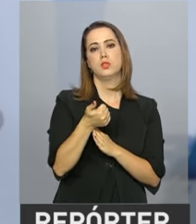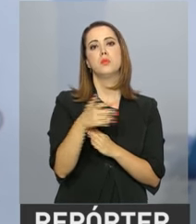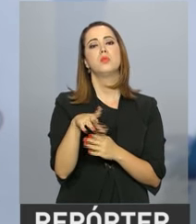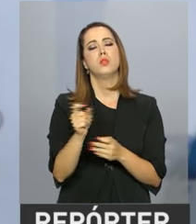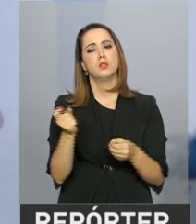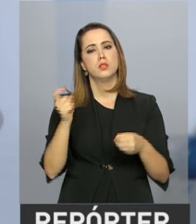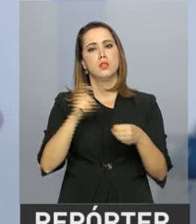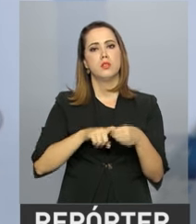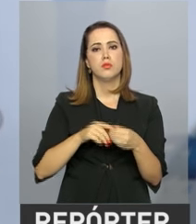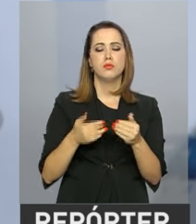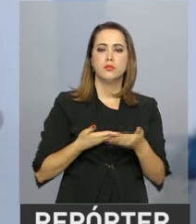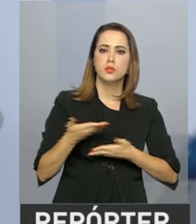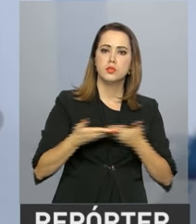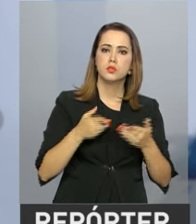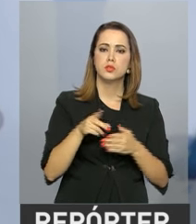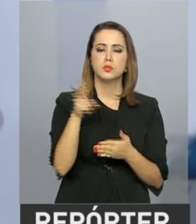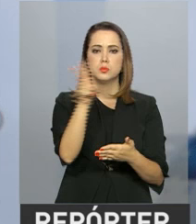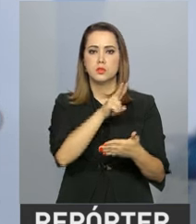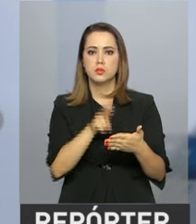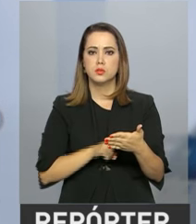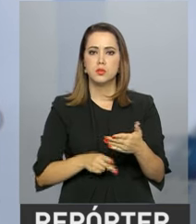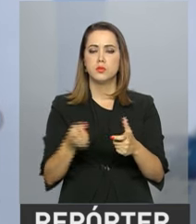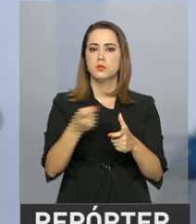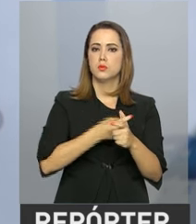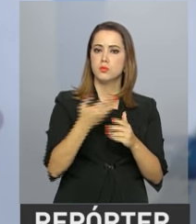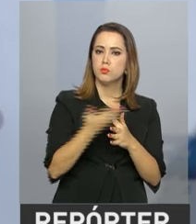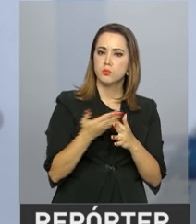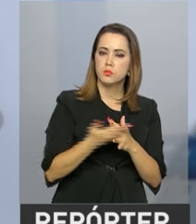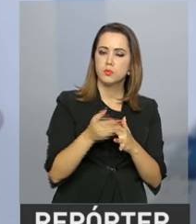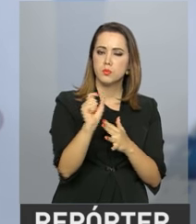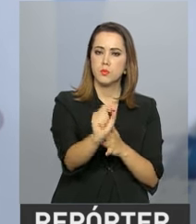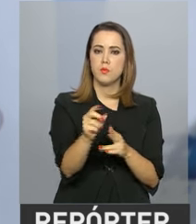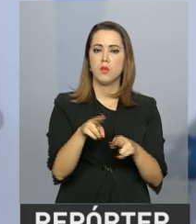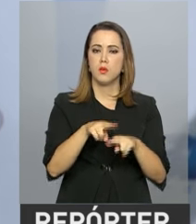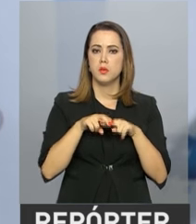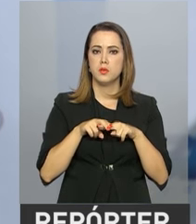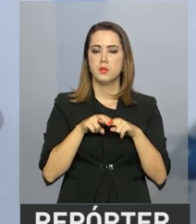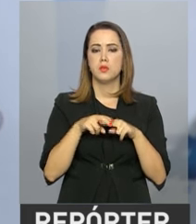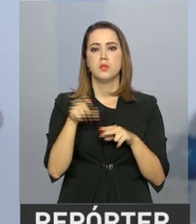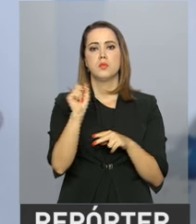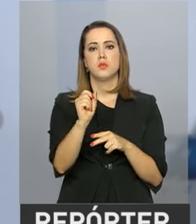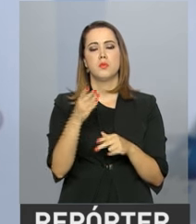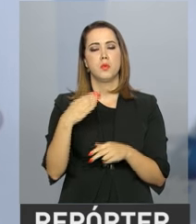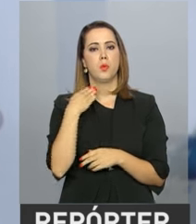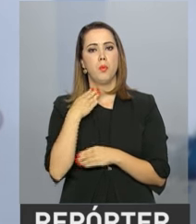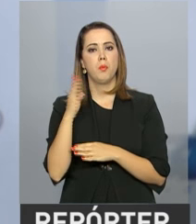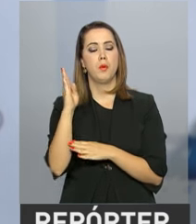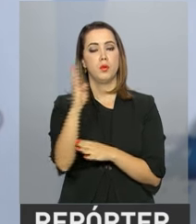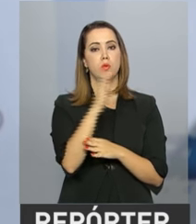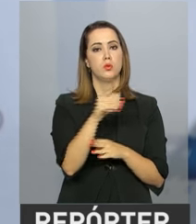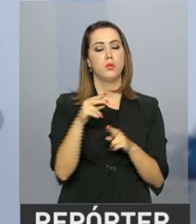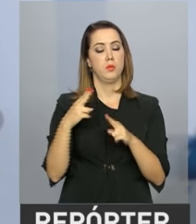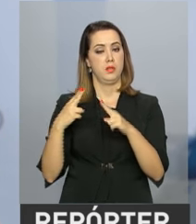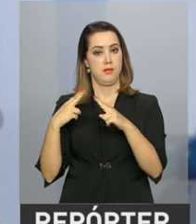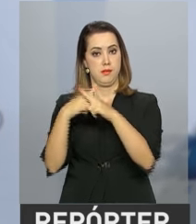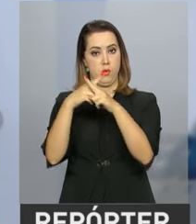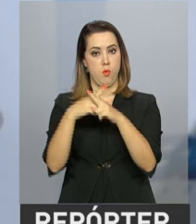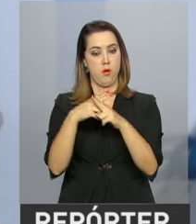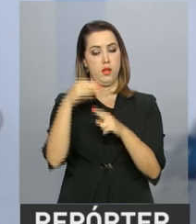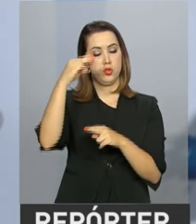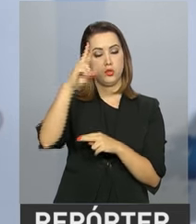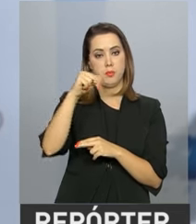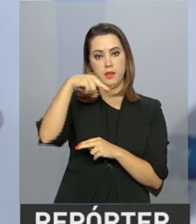são analisados no PROSUS para concessão de crédito pelas instituições financeiras, Banco do Brasil, Caixa Econômica e BNDES, na medida em